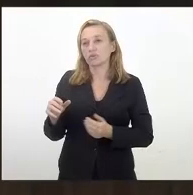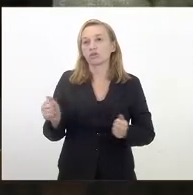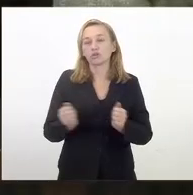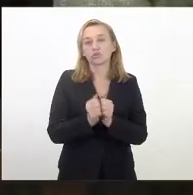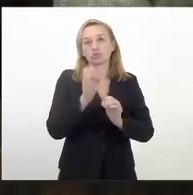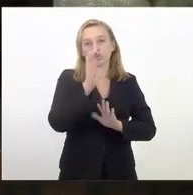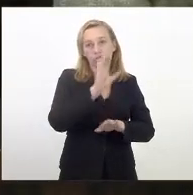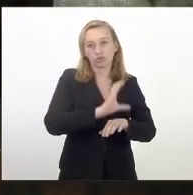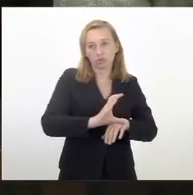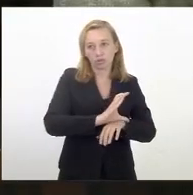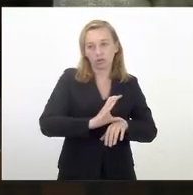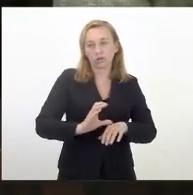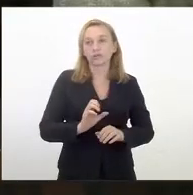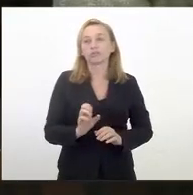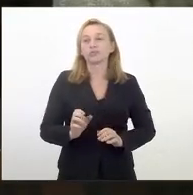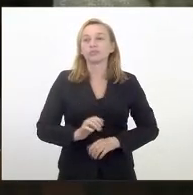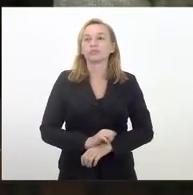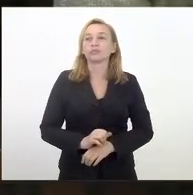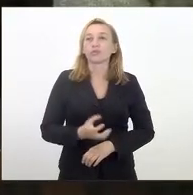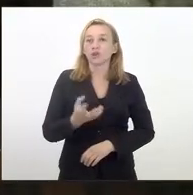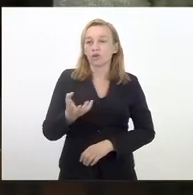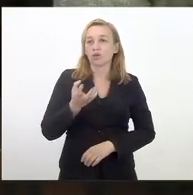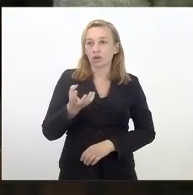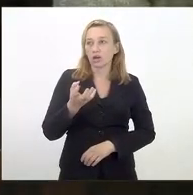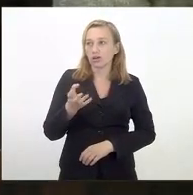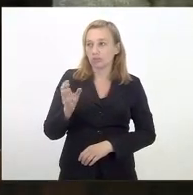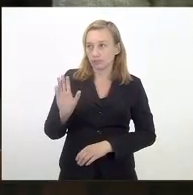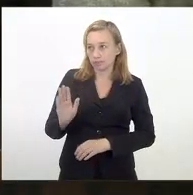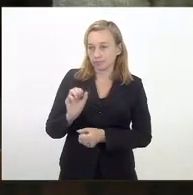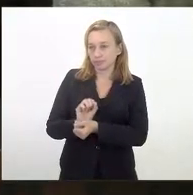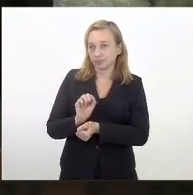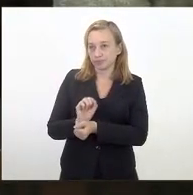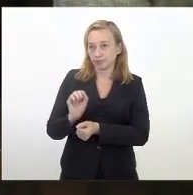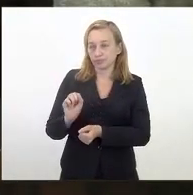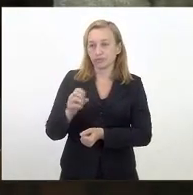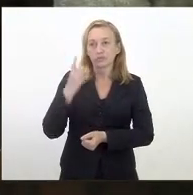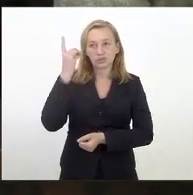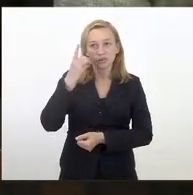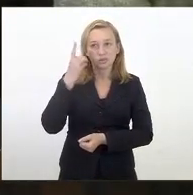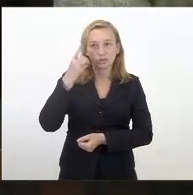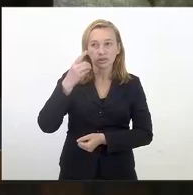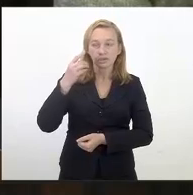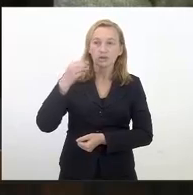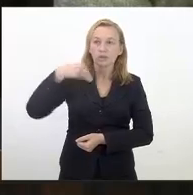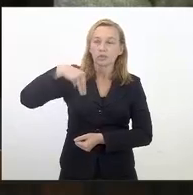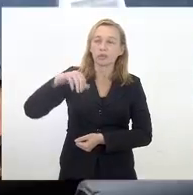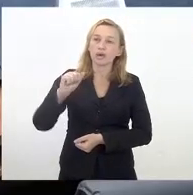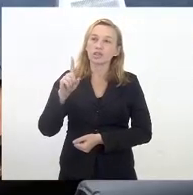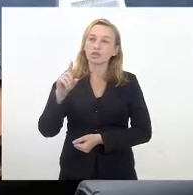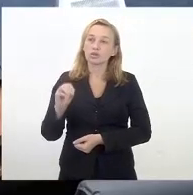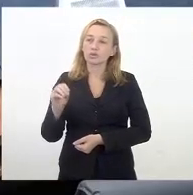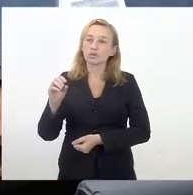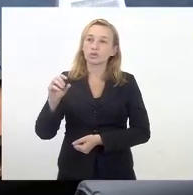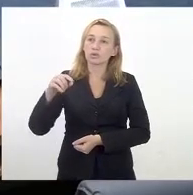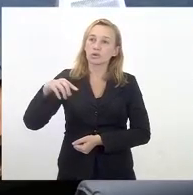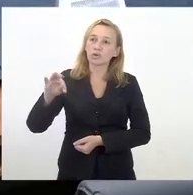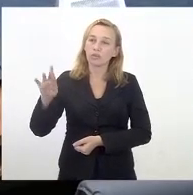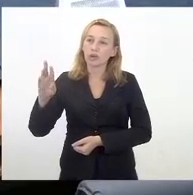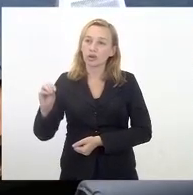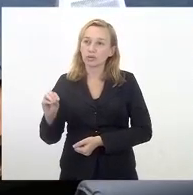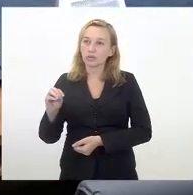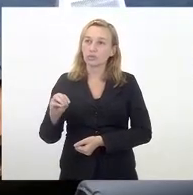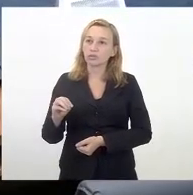com emenda tá eu quero um centro só mas por favor Deputado Márcio Gualberto ainda está no plenário Deputado